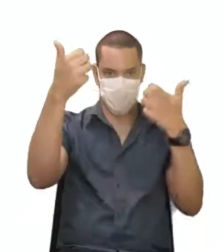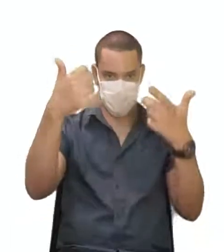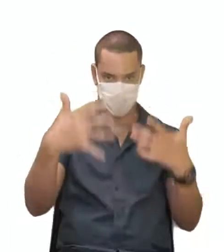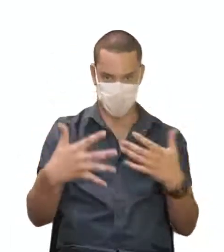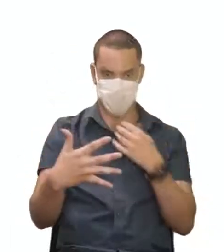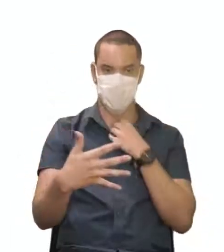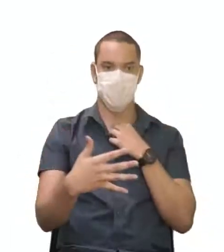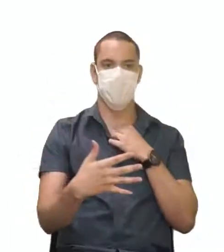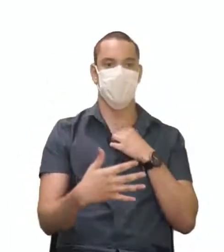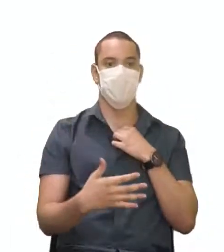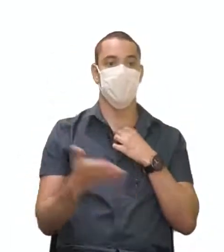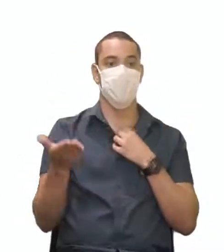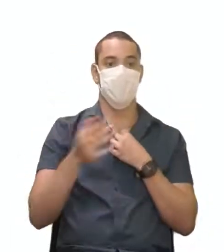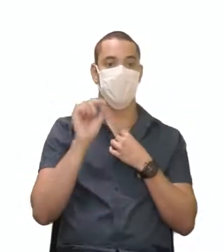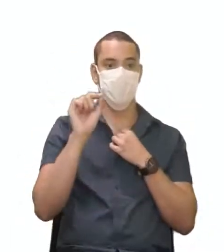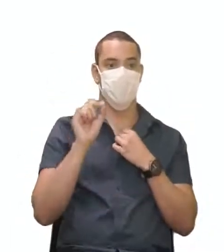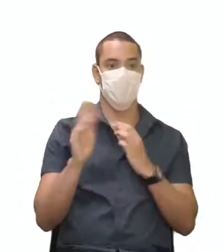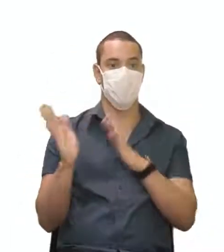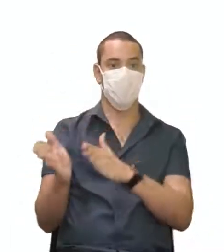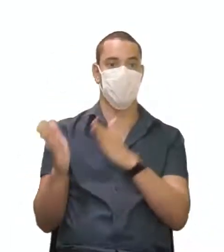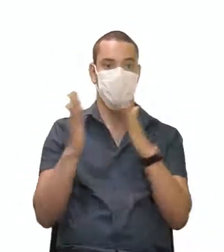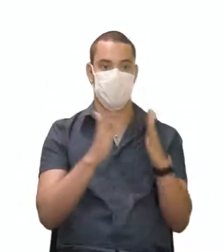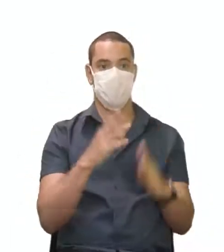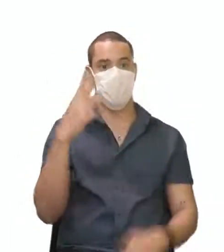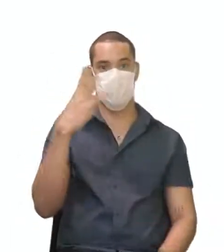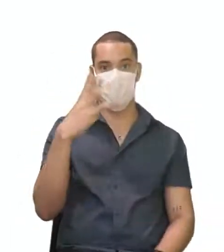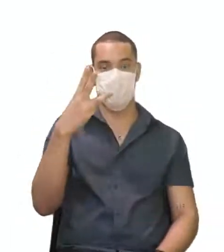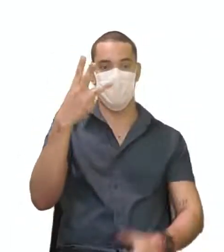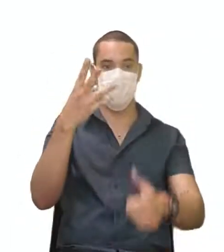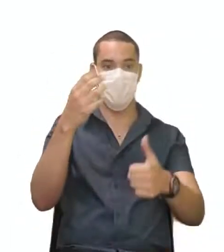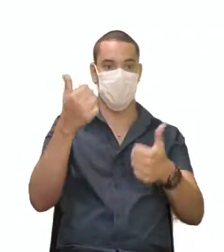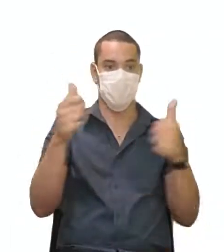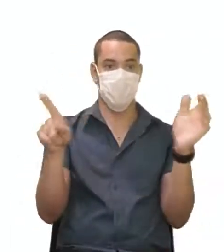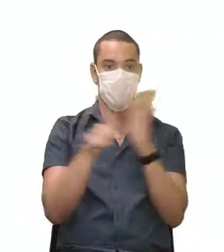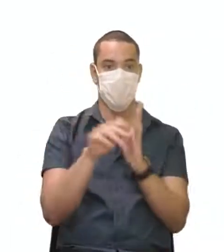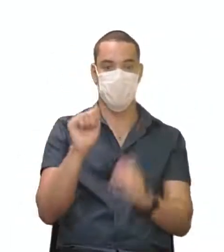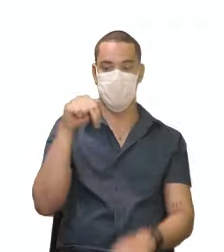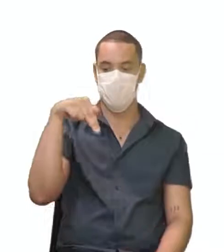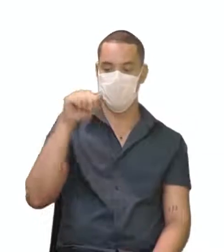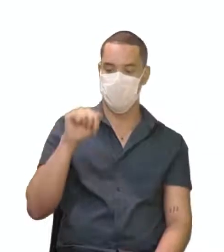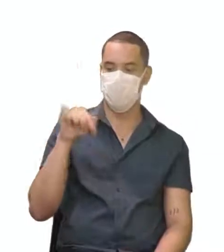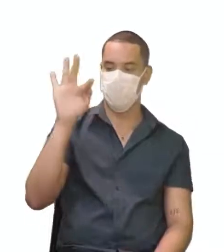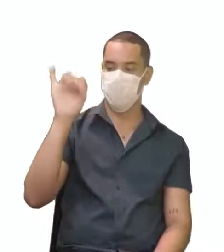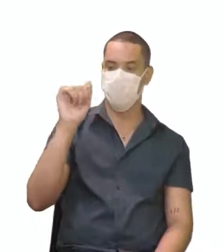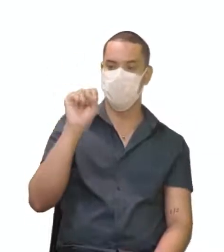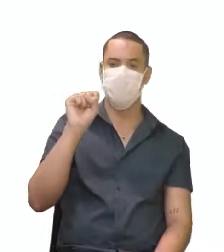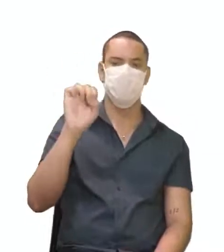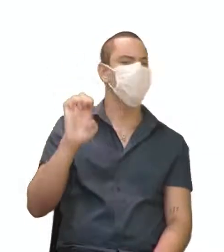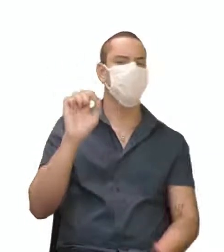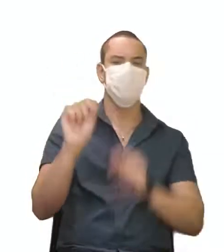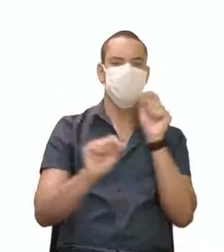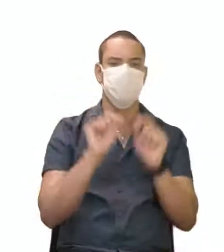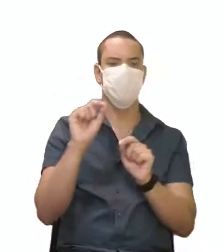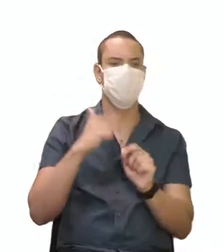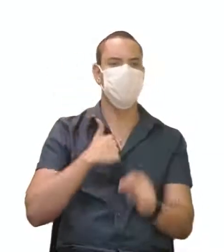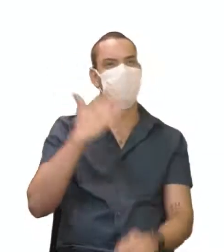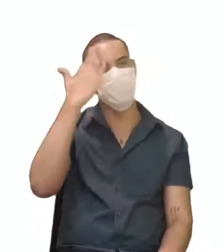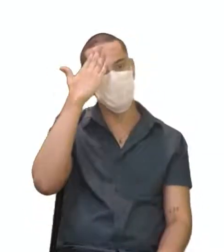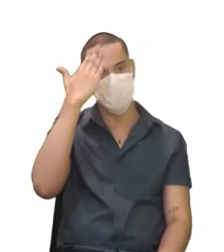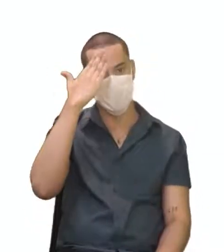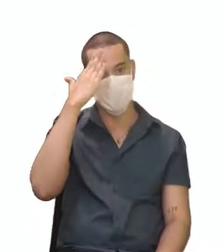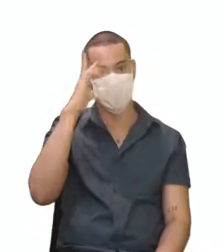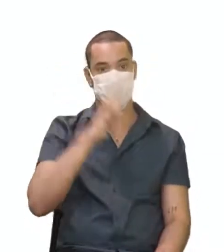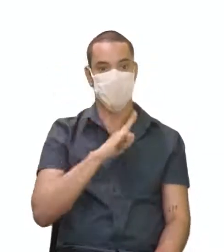parada. Agora vamos para a terceira fase da mitose, que é a anáfase. O que é que eu tenho de evidência nessa fase?